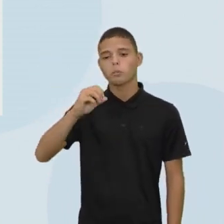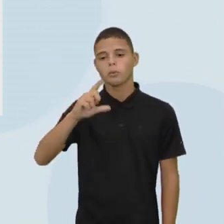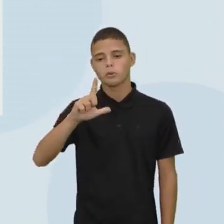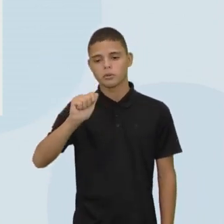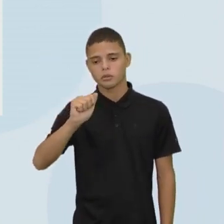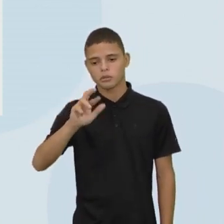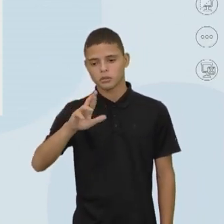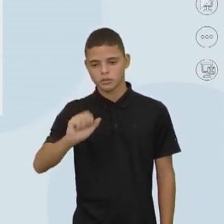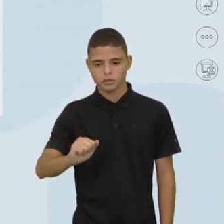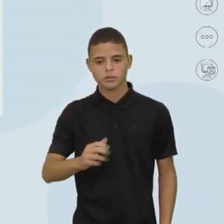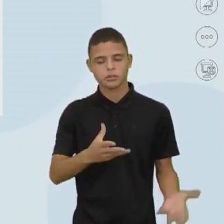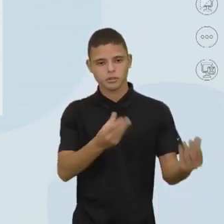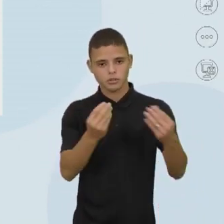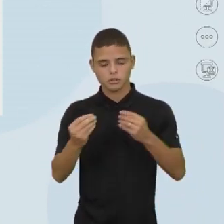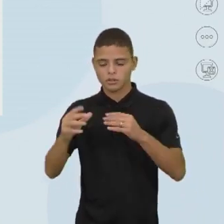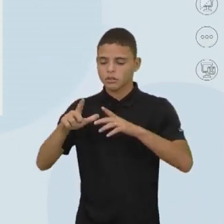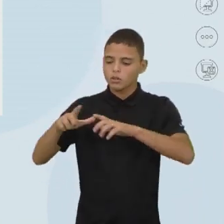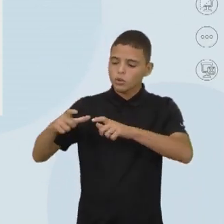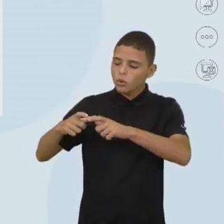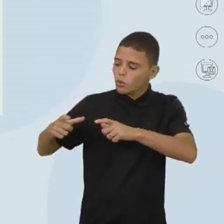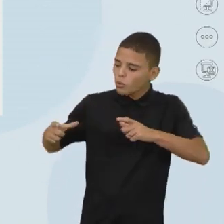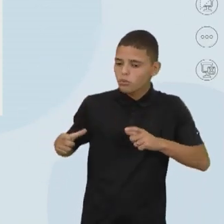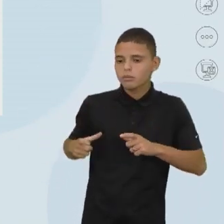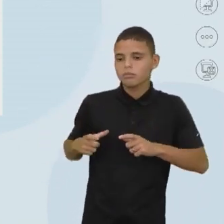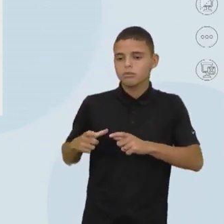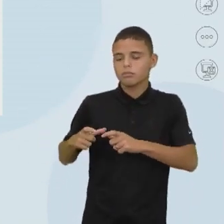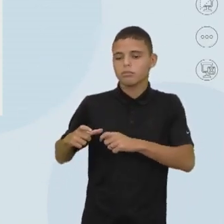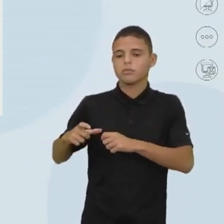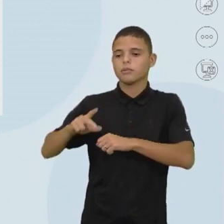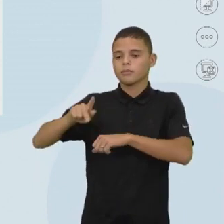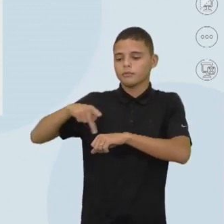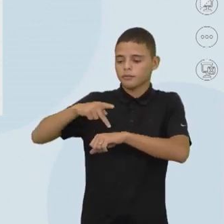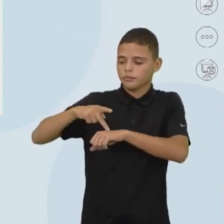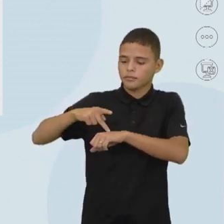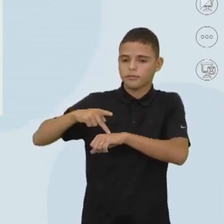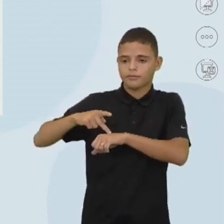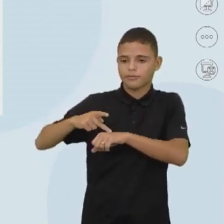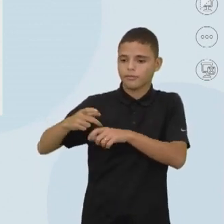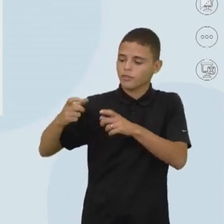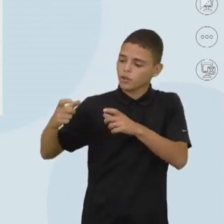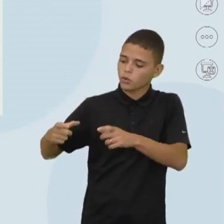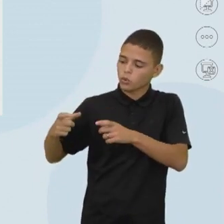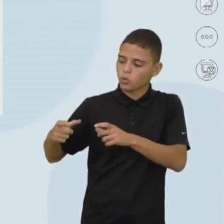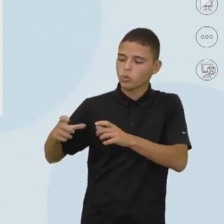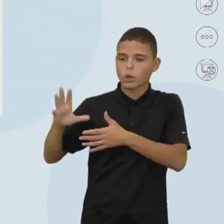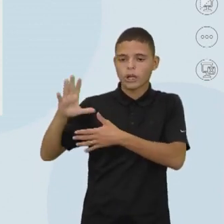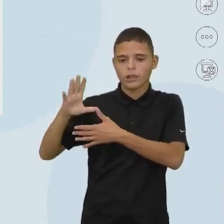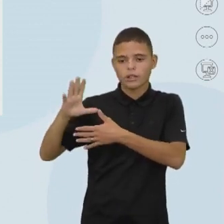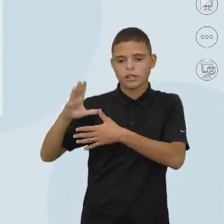boa parte do território asiático está numa área que nós chamamos de zona